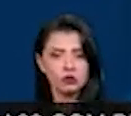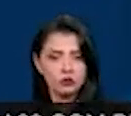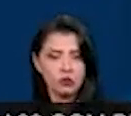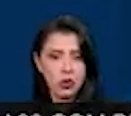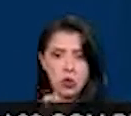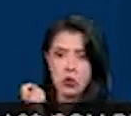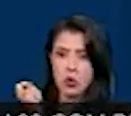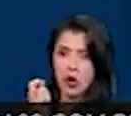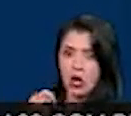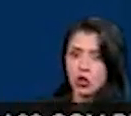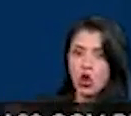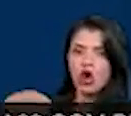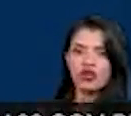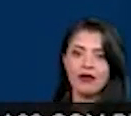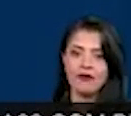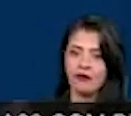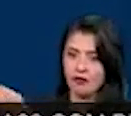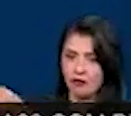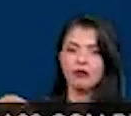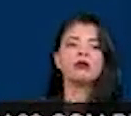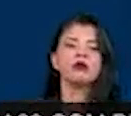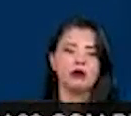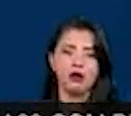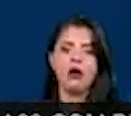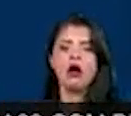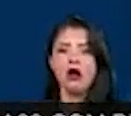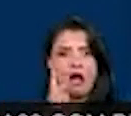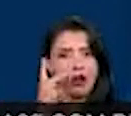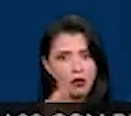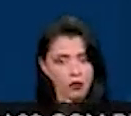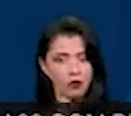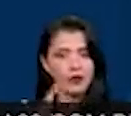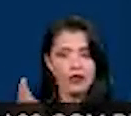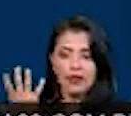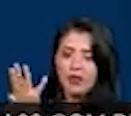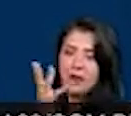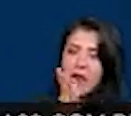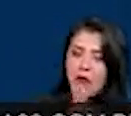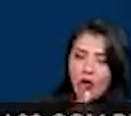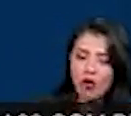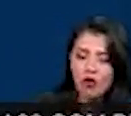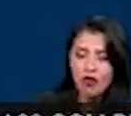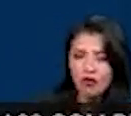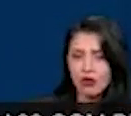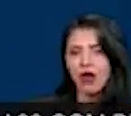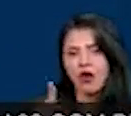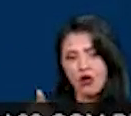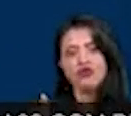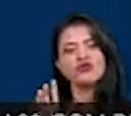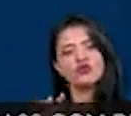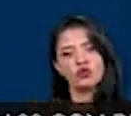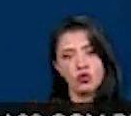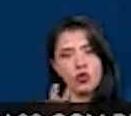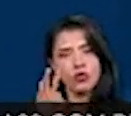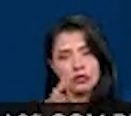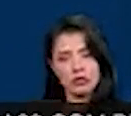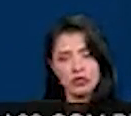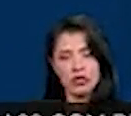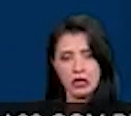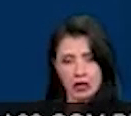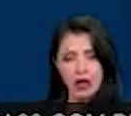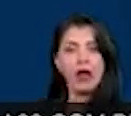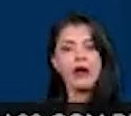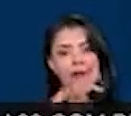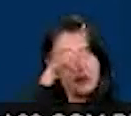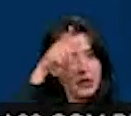Rio Grande do Norte, Alagoas. A demora registrada é menor no Ceará, Amazonas,